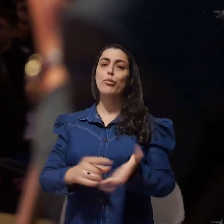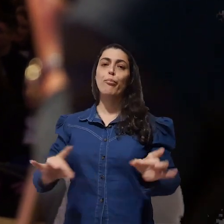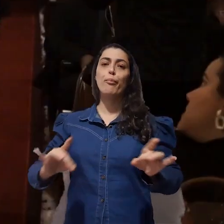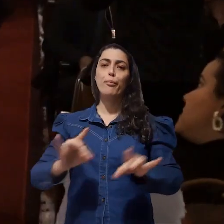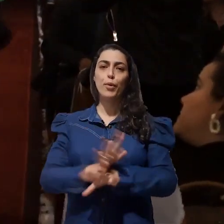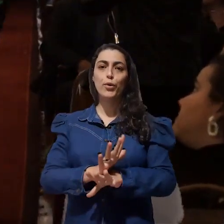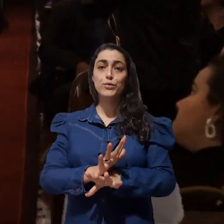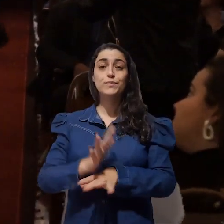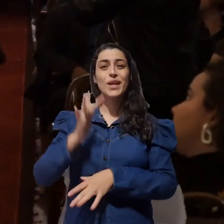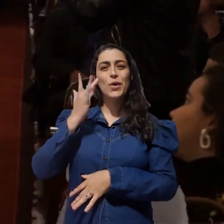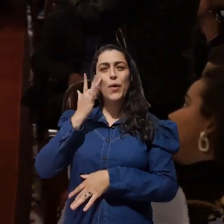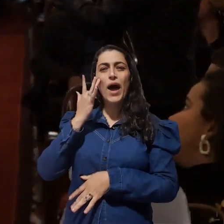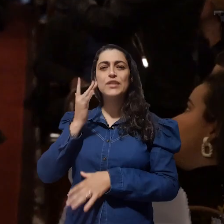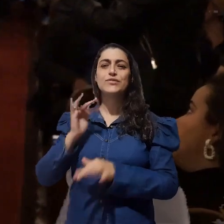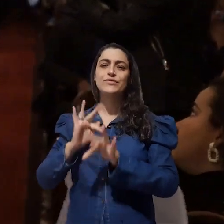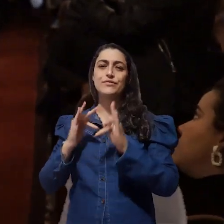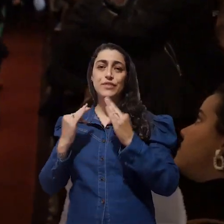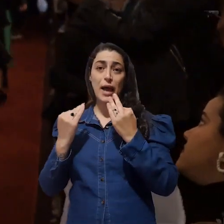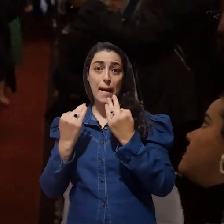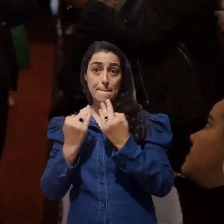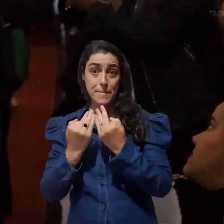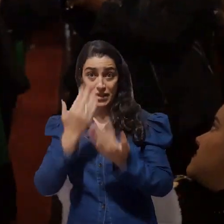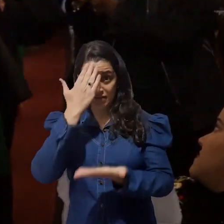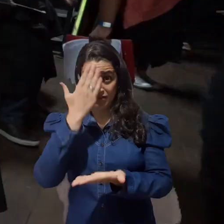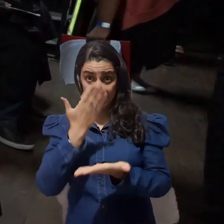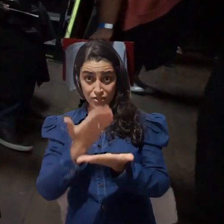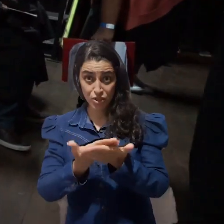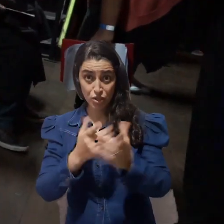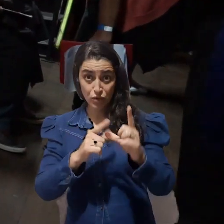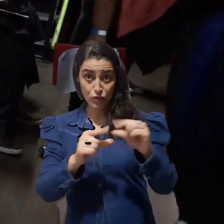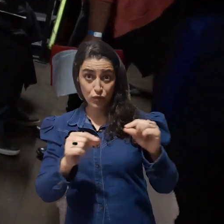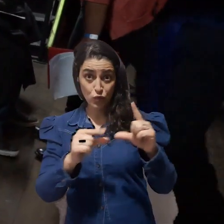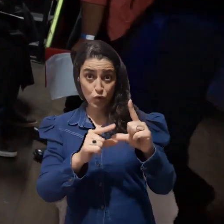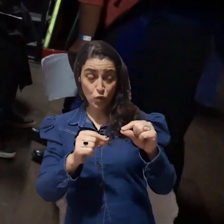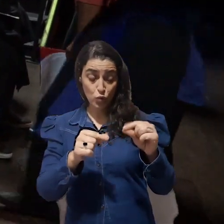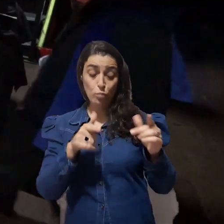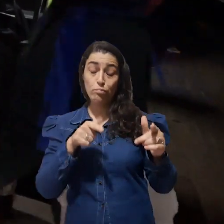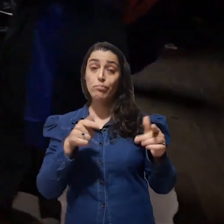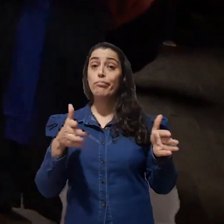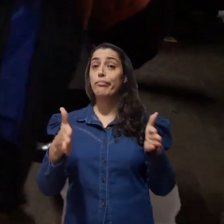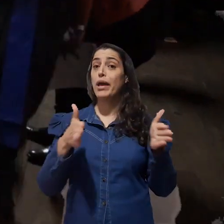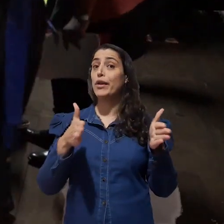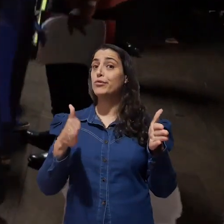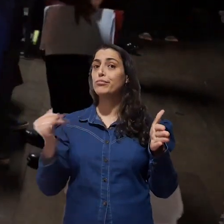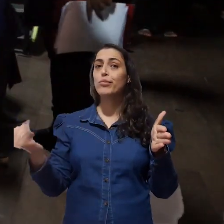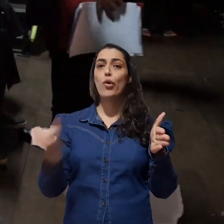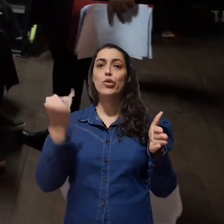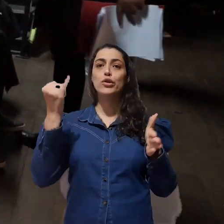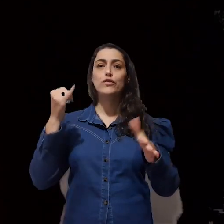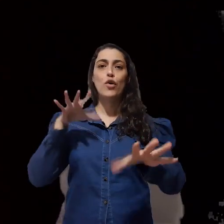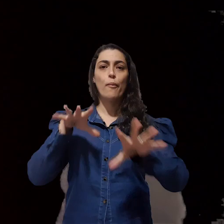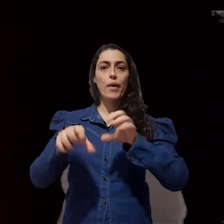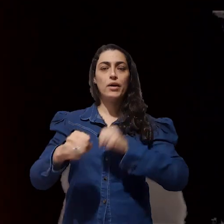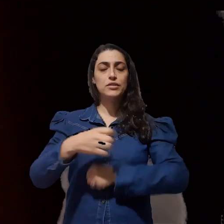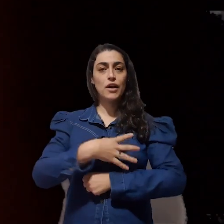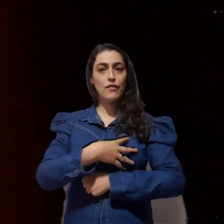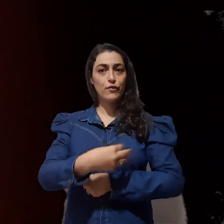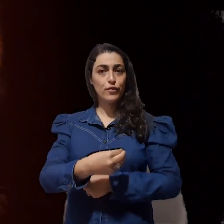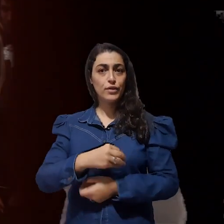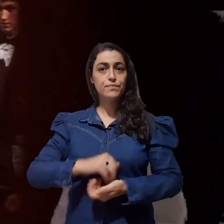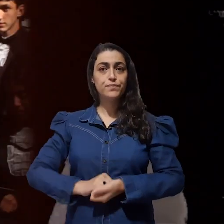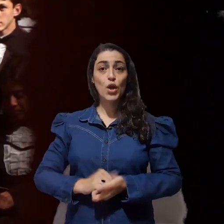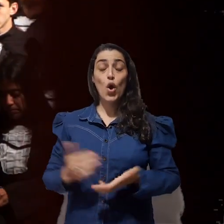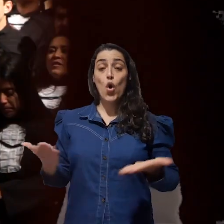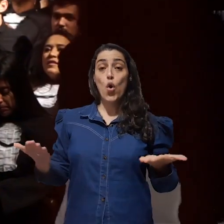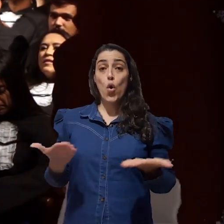Primeiro, o dever cumprido. Acho que quando as famílias confiam na universidade, uma etapa importante da formação